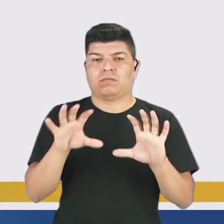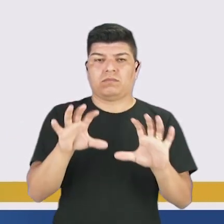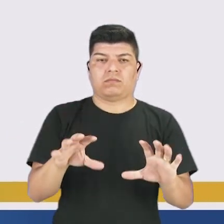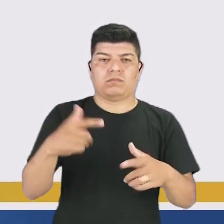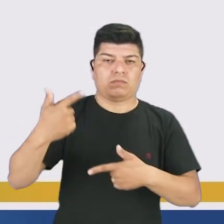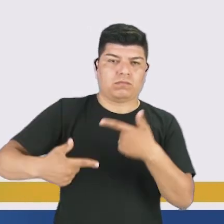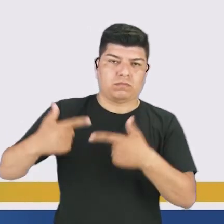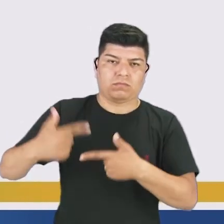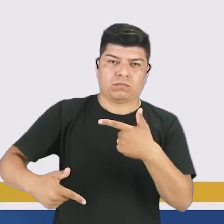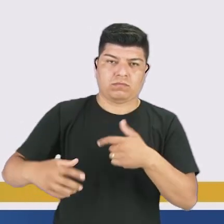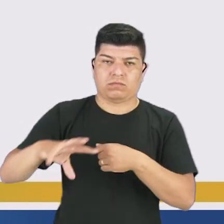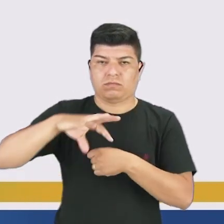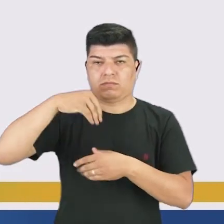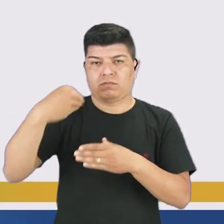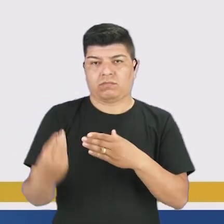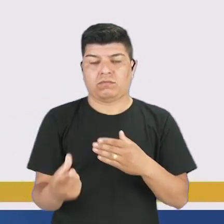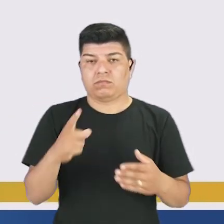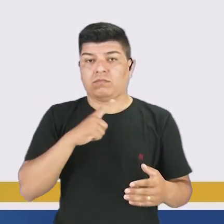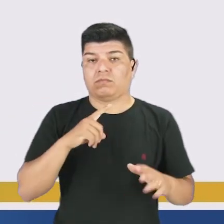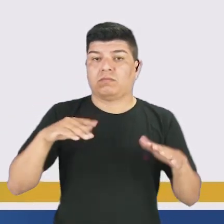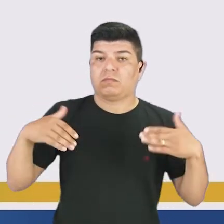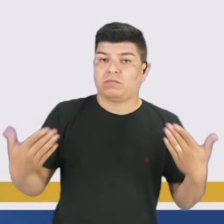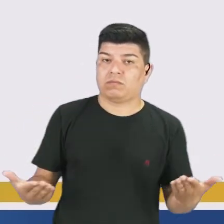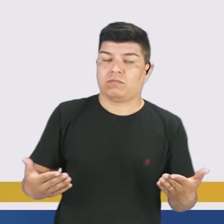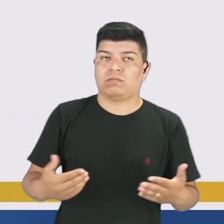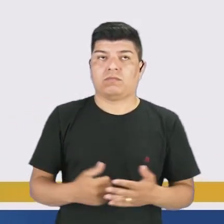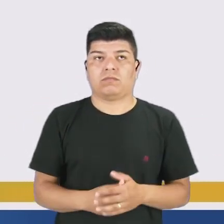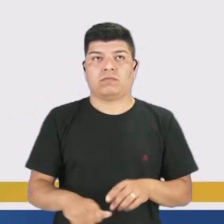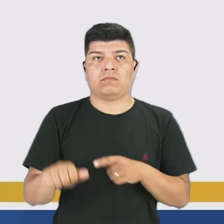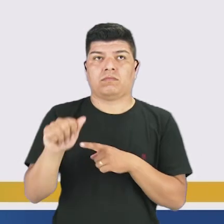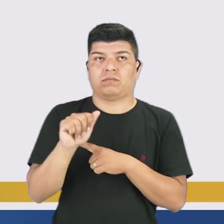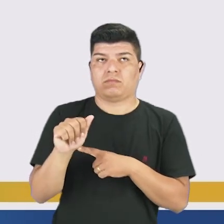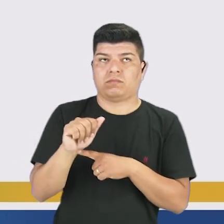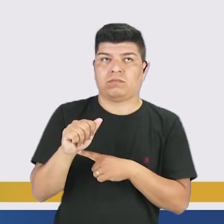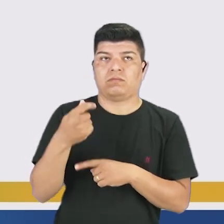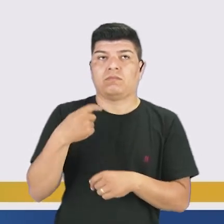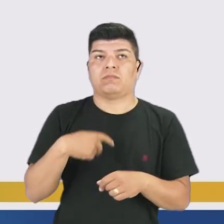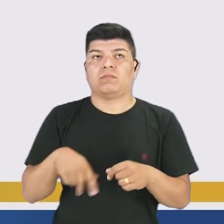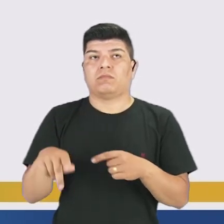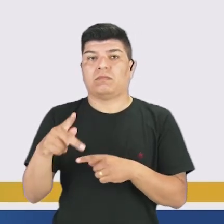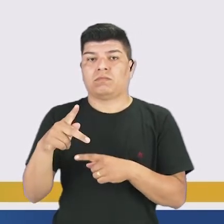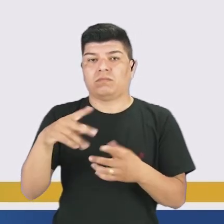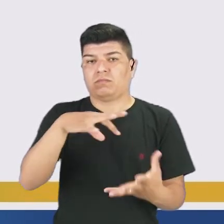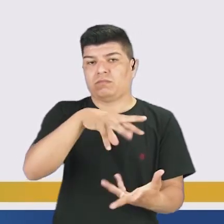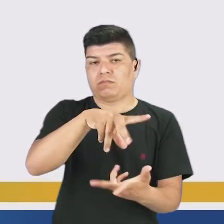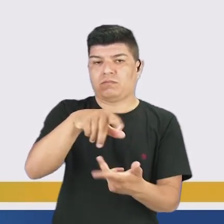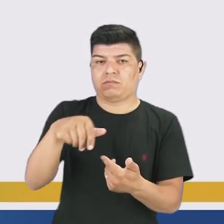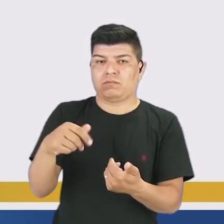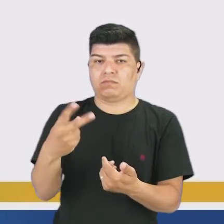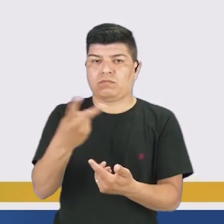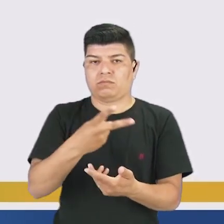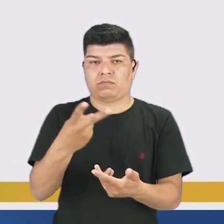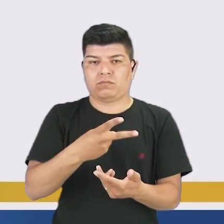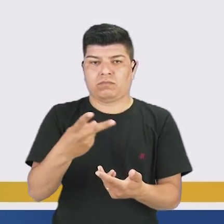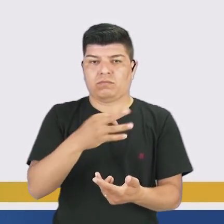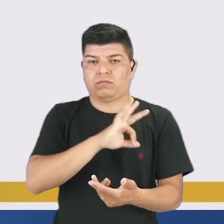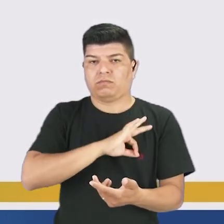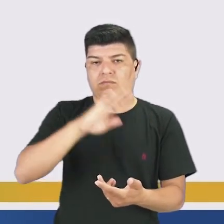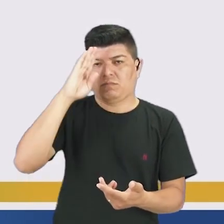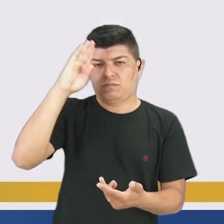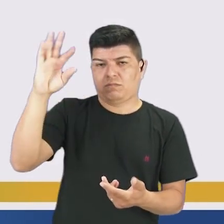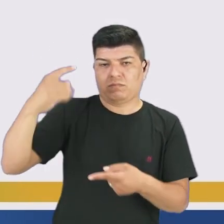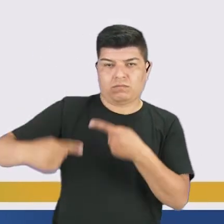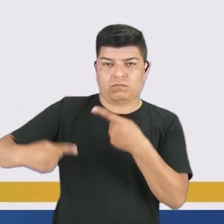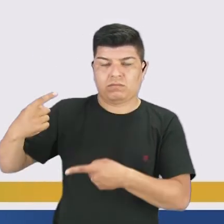de política externa decorrente da letra A, polarização do mundo em dois blocos político-militares entre